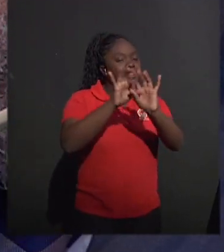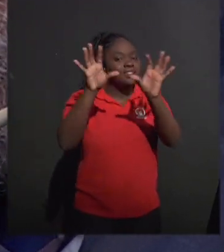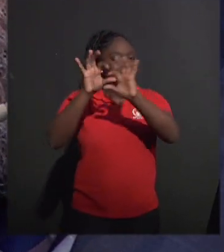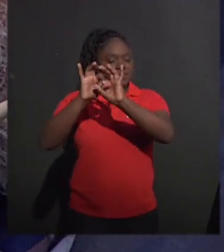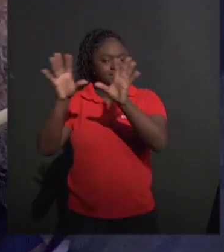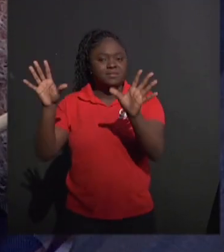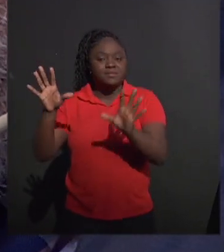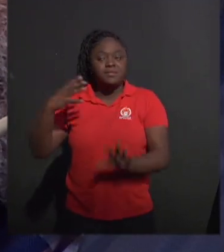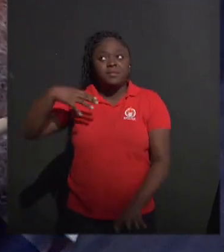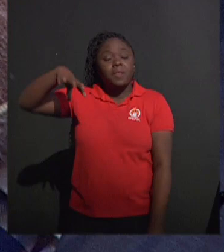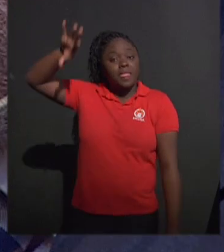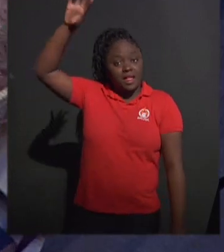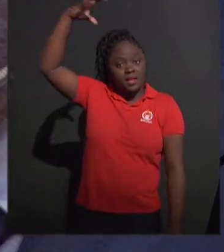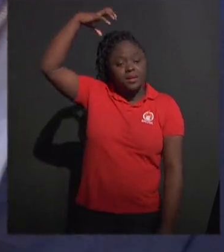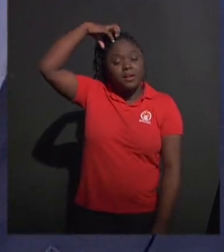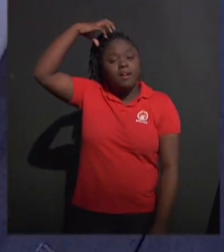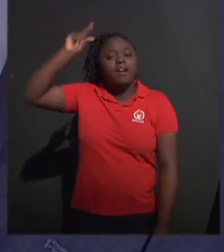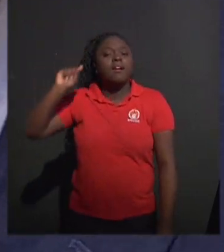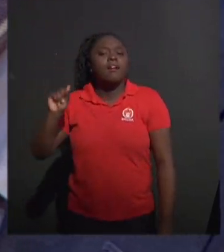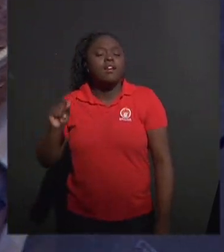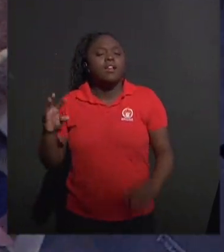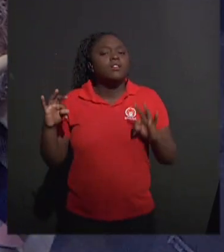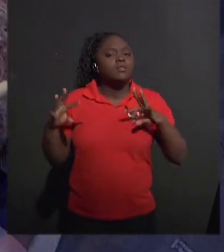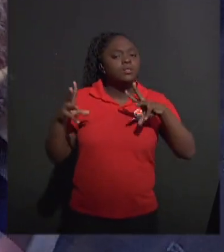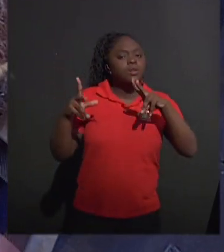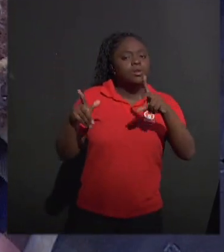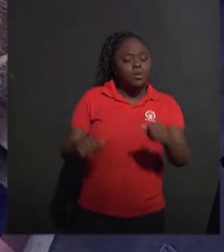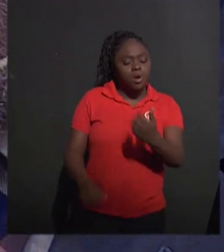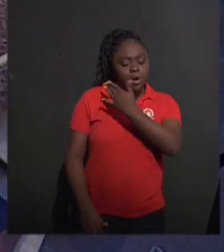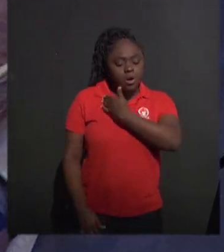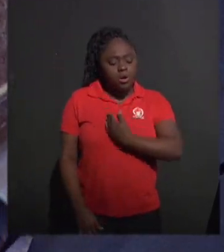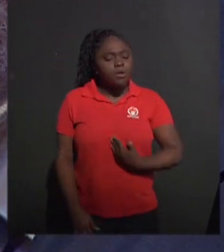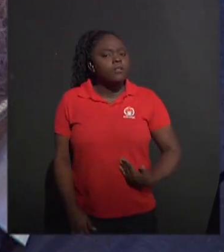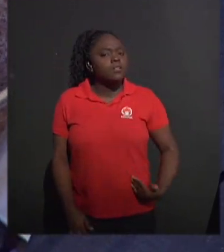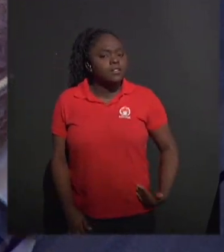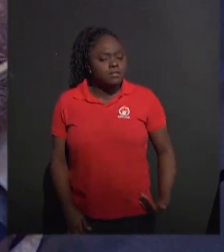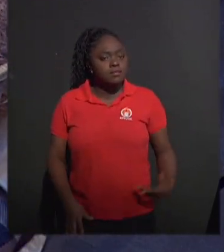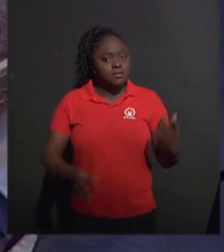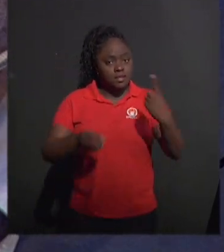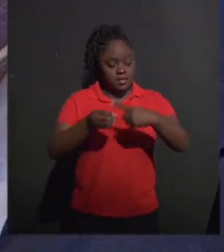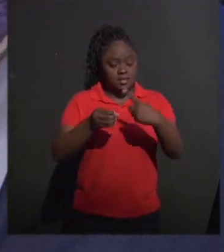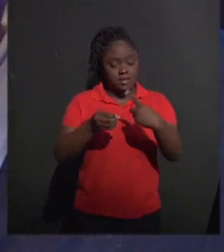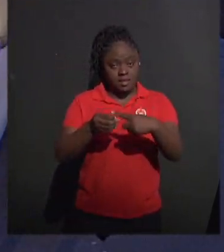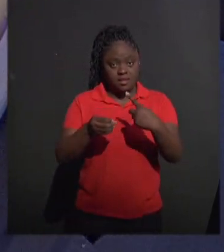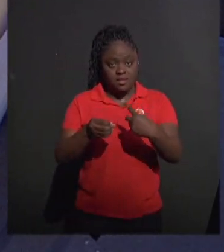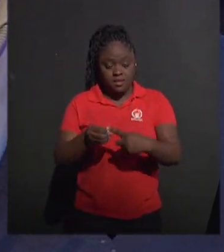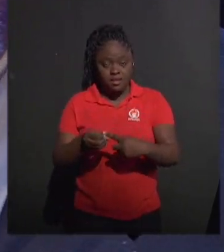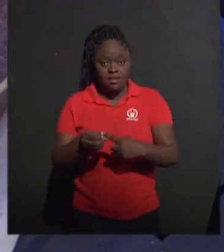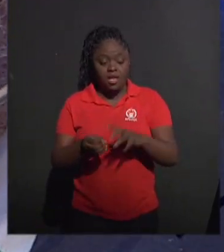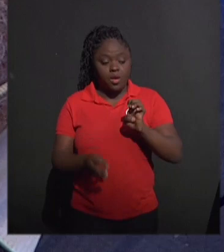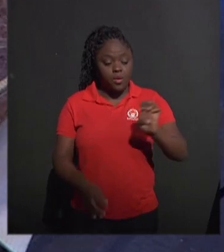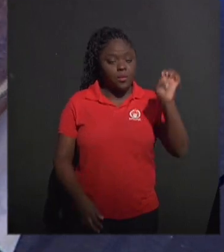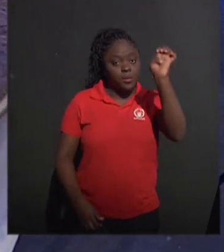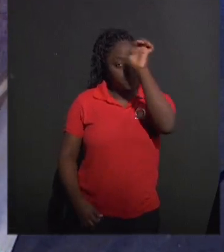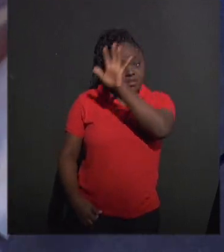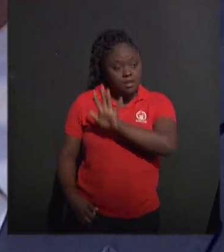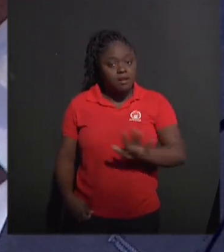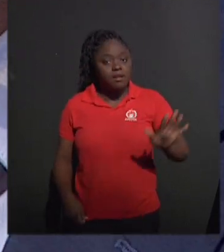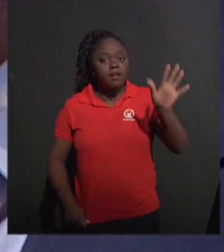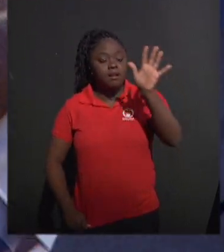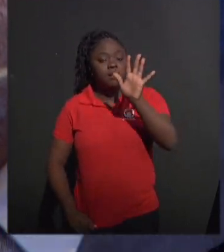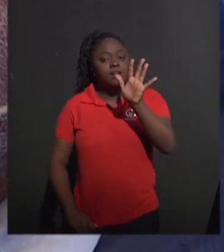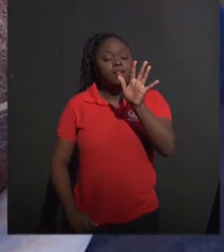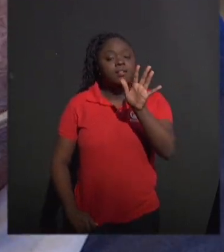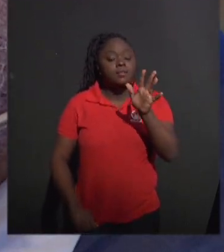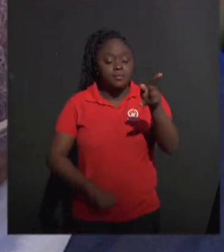rei é todos aqueles que estão num papel de governança na nossa cidade, no nosso estado, no nosso